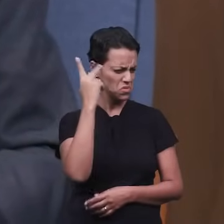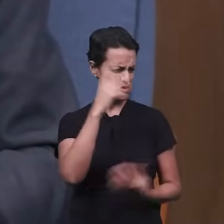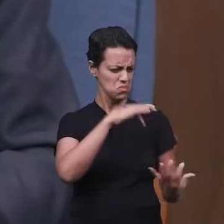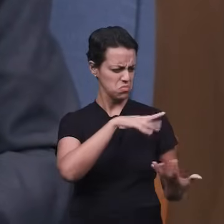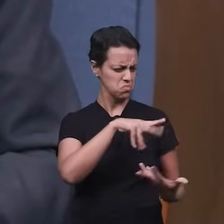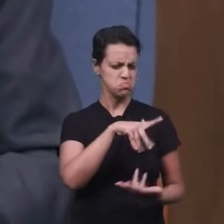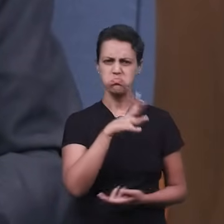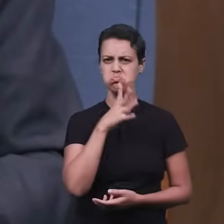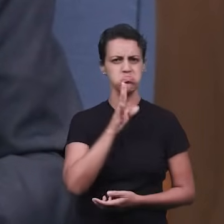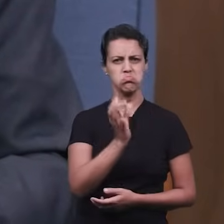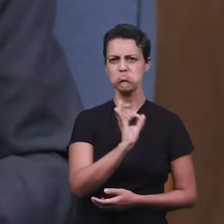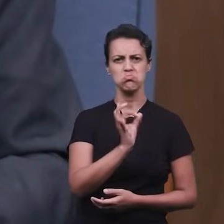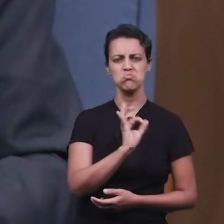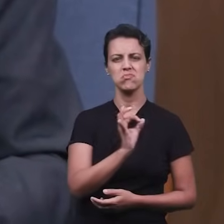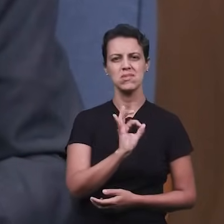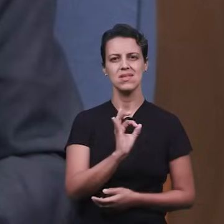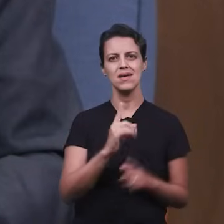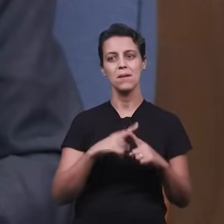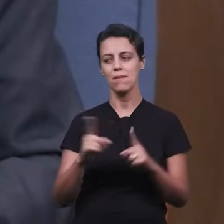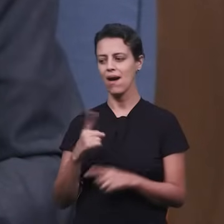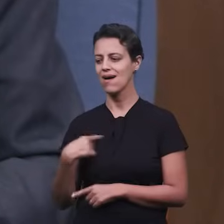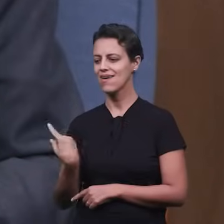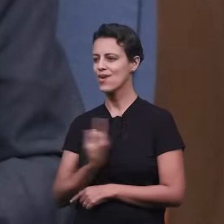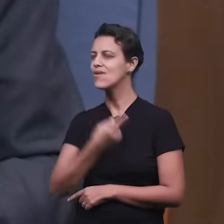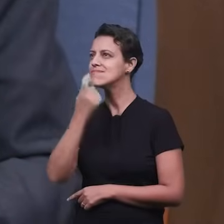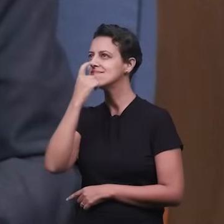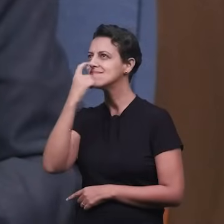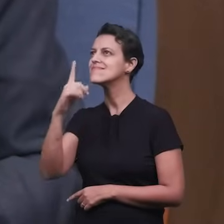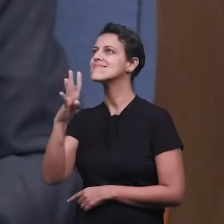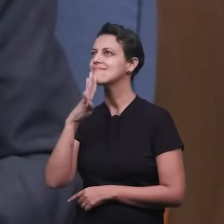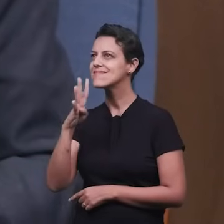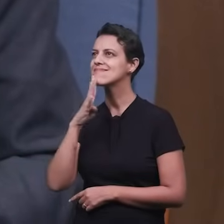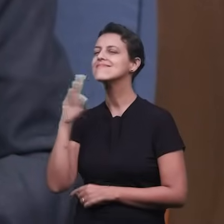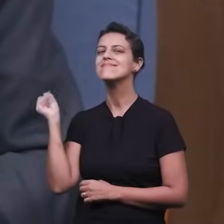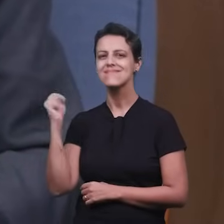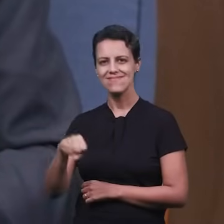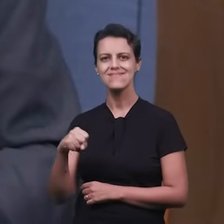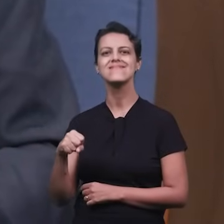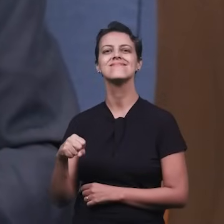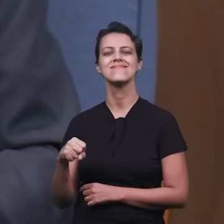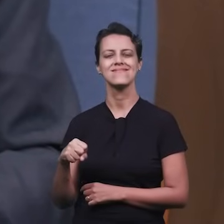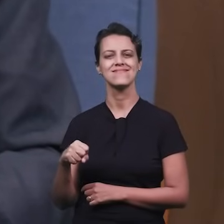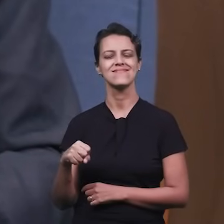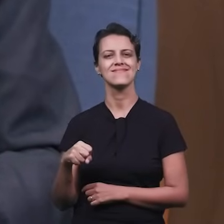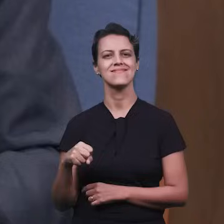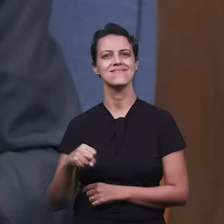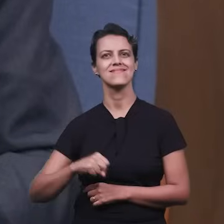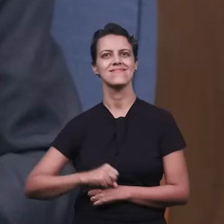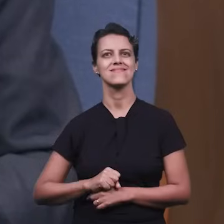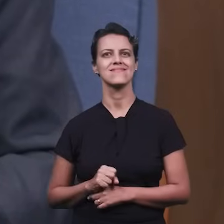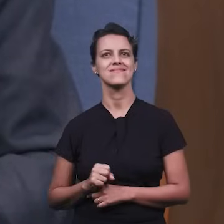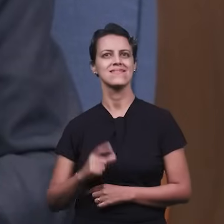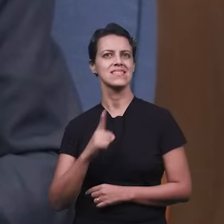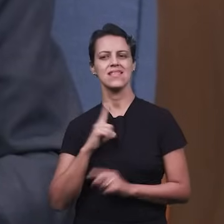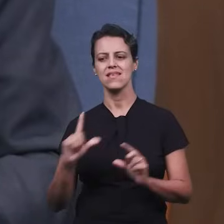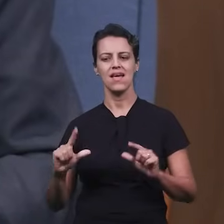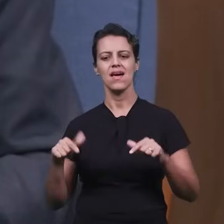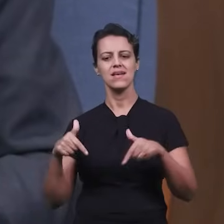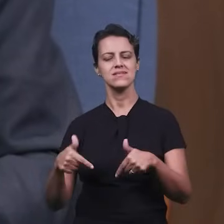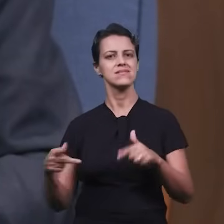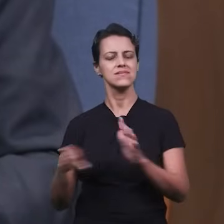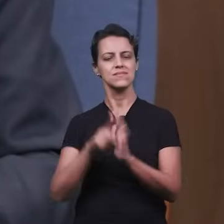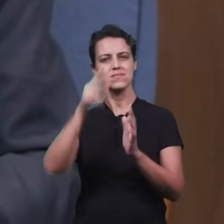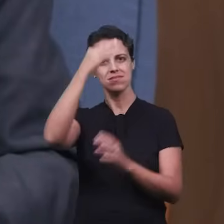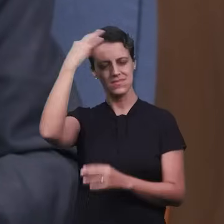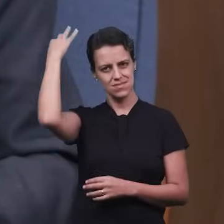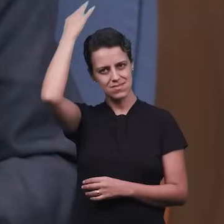geral. Mas como o Adriano acabou de falar, né, a morte de Jesus, o véu do templo, você tem ali uma ação